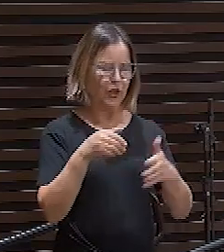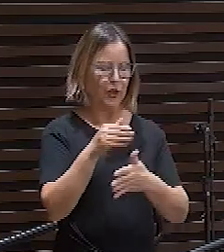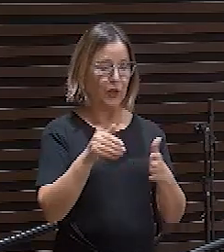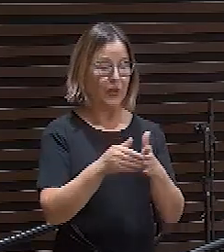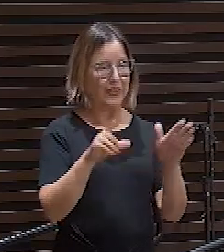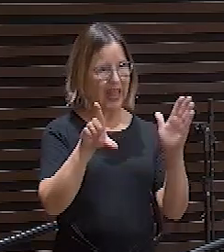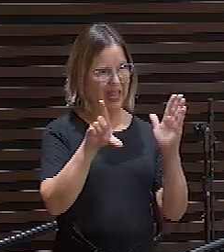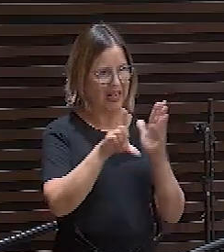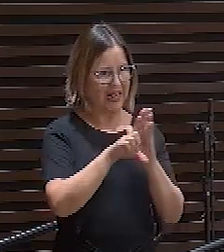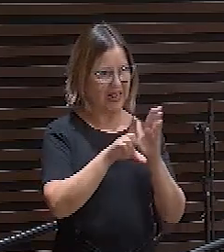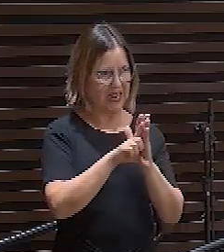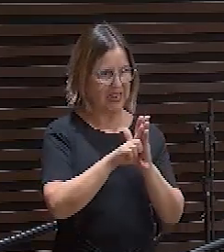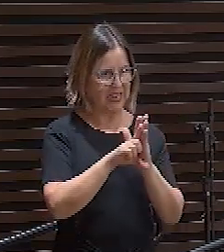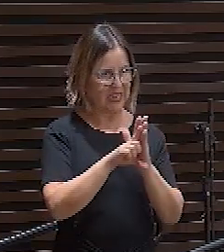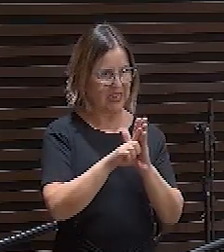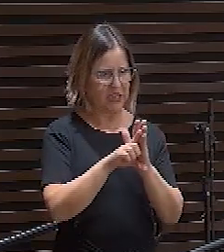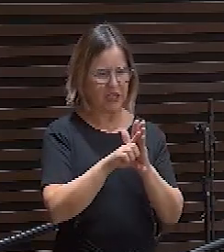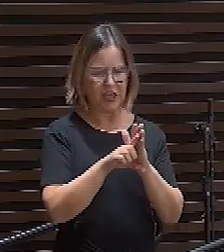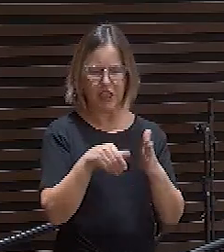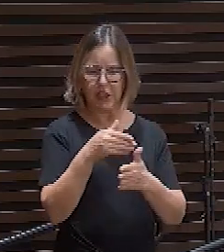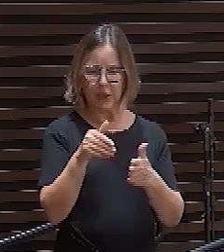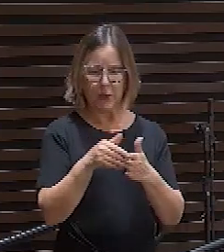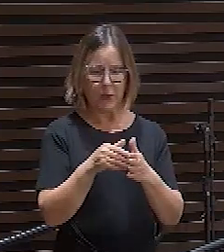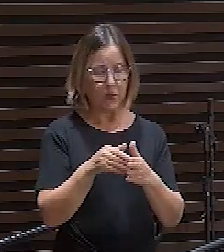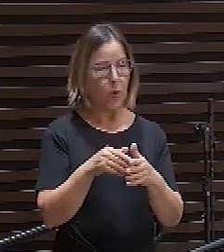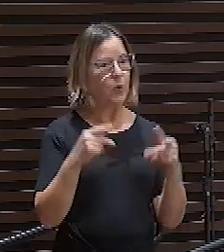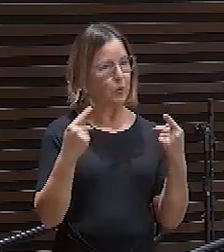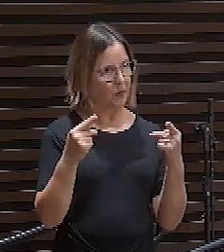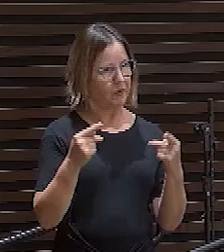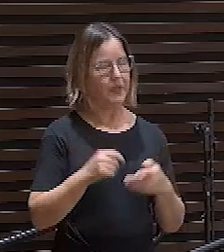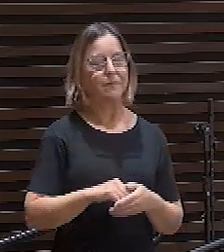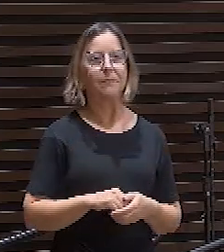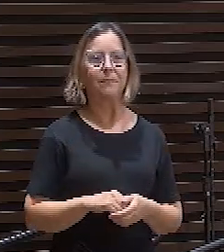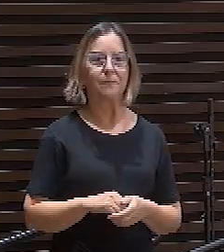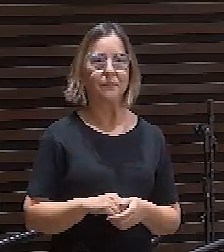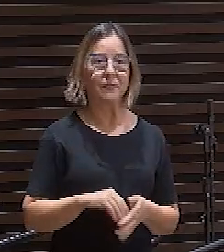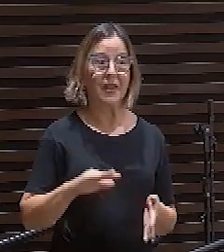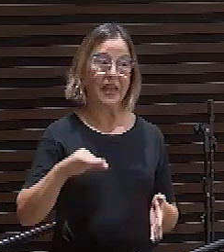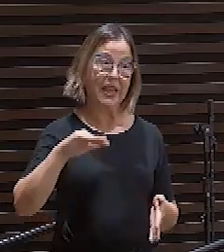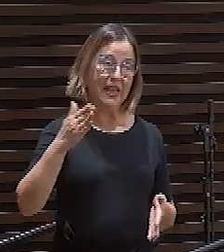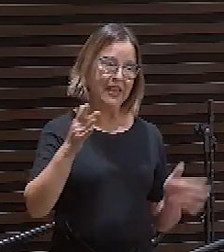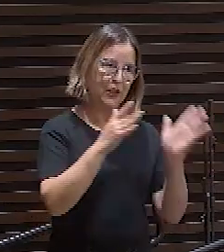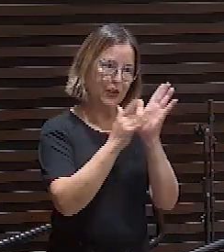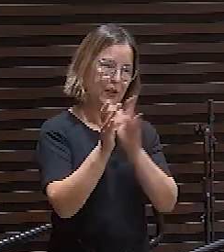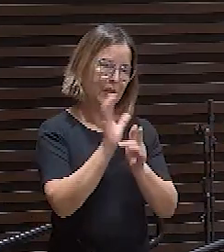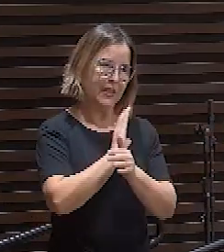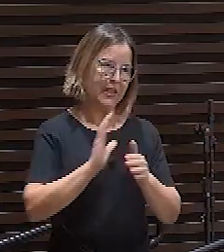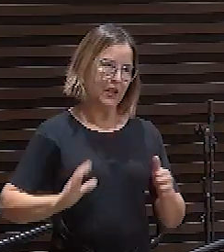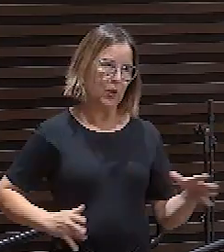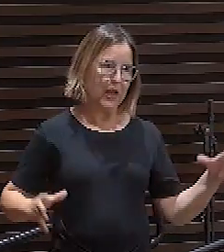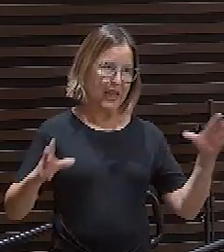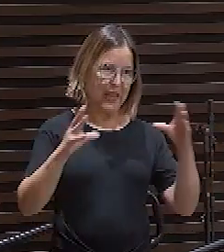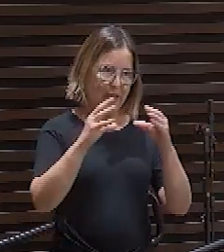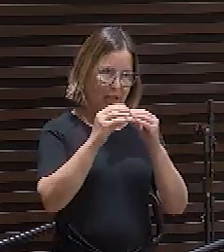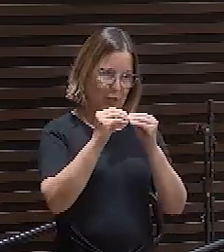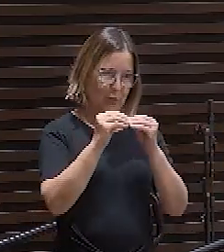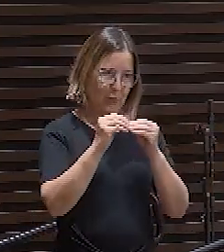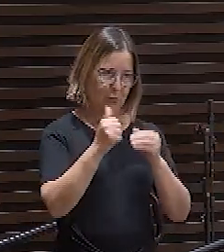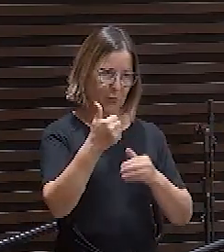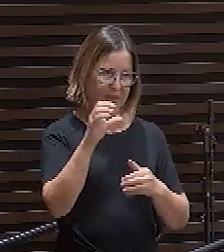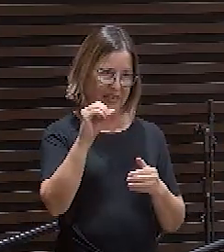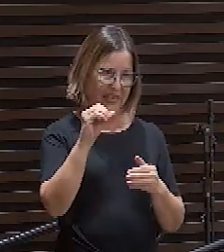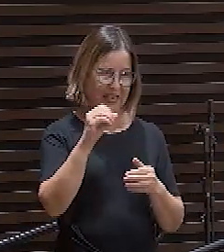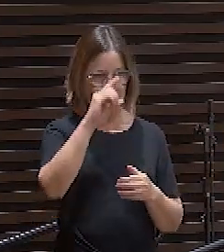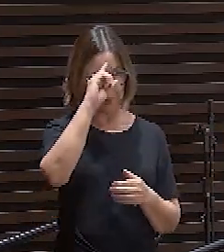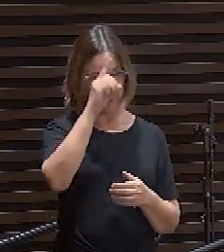e os profetas. Então, Jesus Cristo resumiu os 10 mandamentos